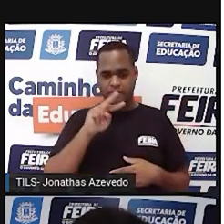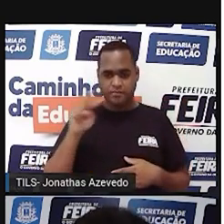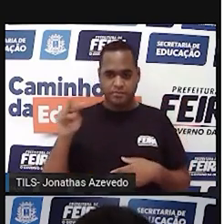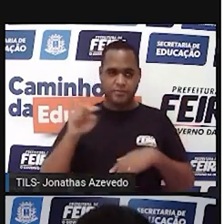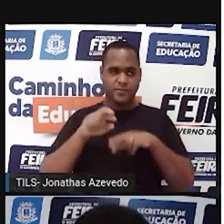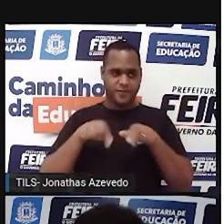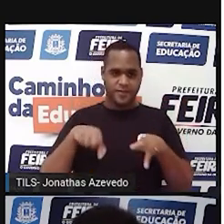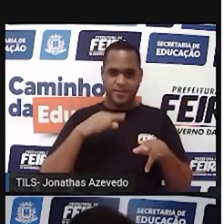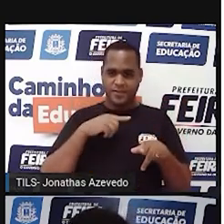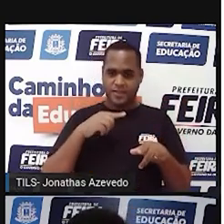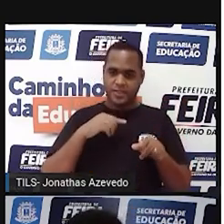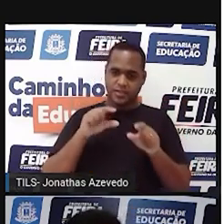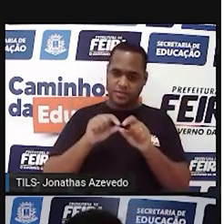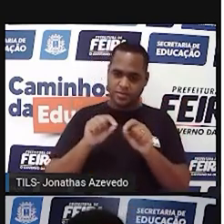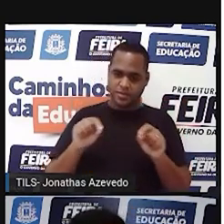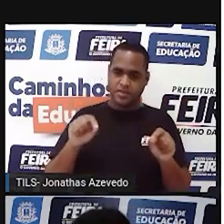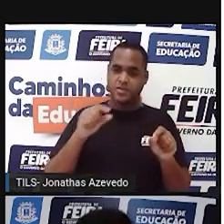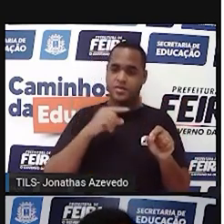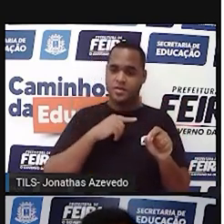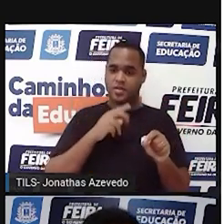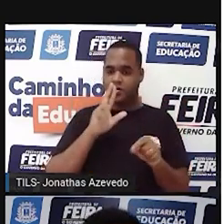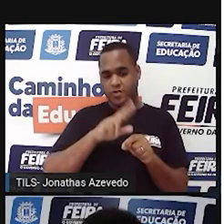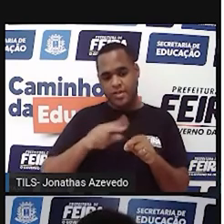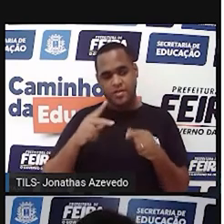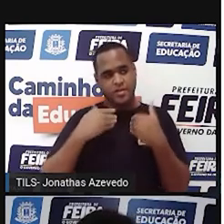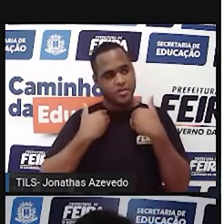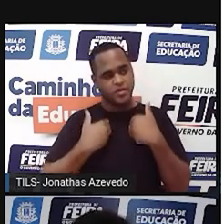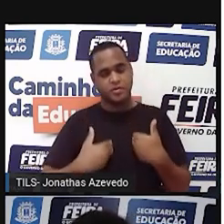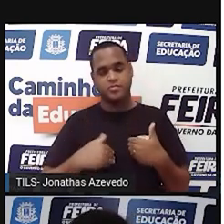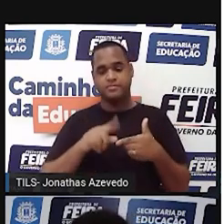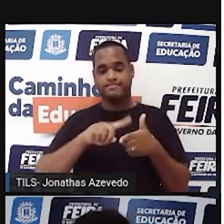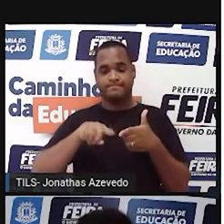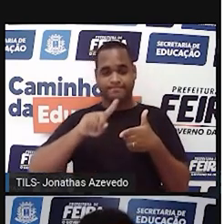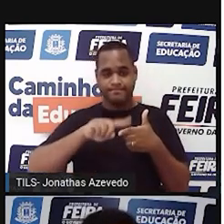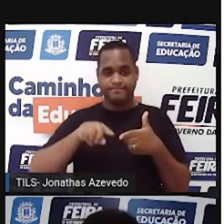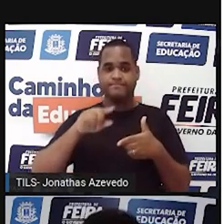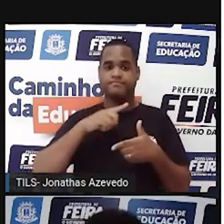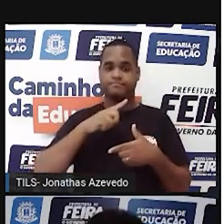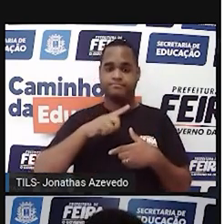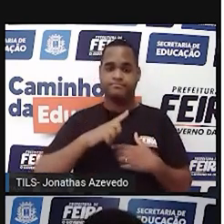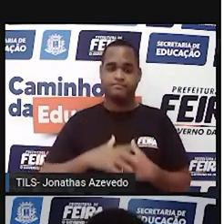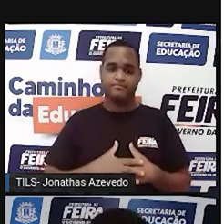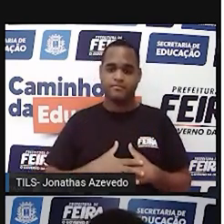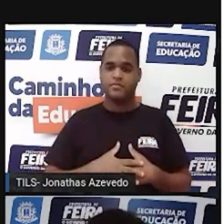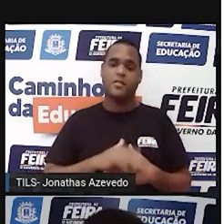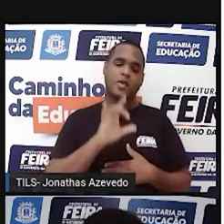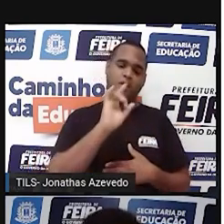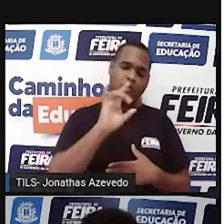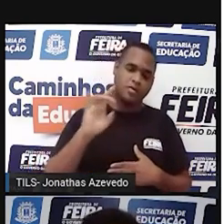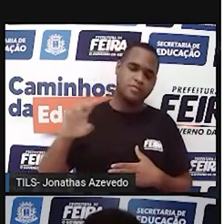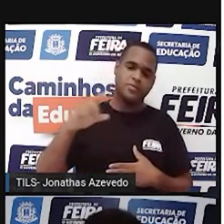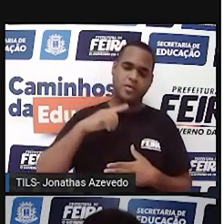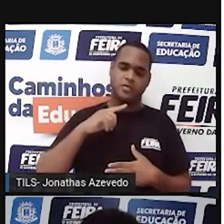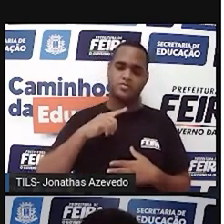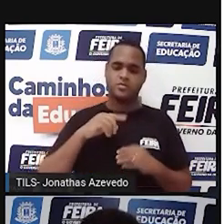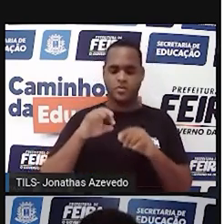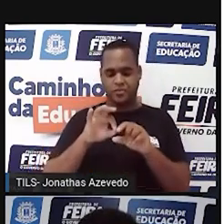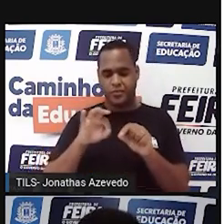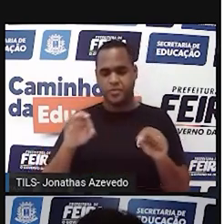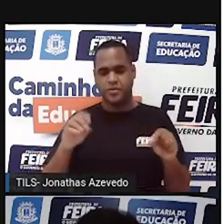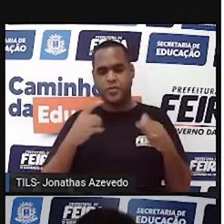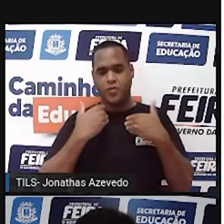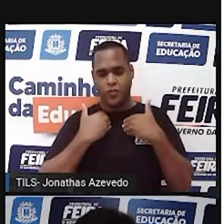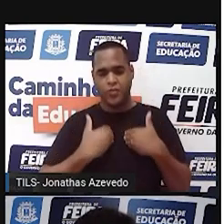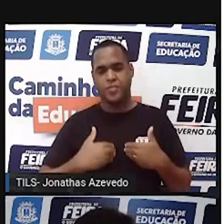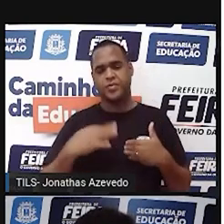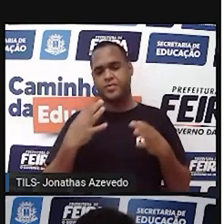maneiras de medir. Se usar membros do corpo, dá problema, porque cada um tem aí um tamanho para os membros do